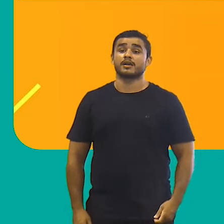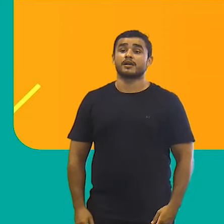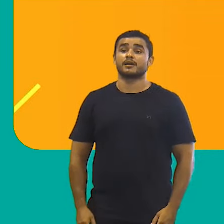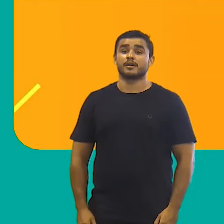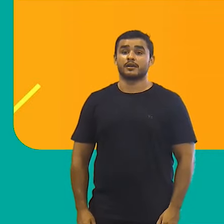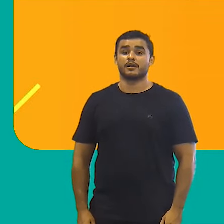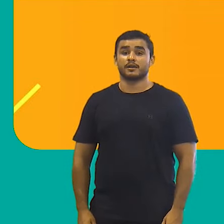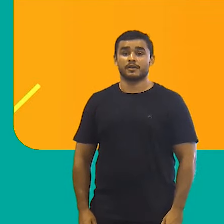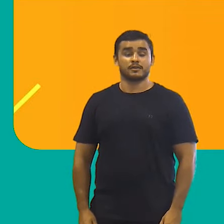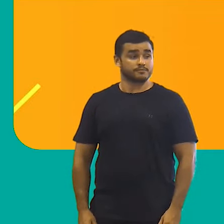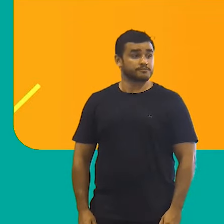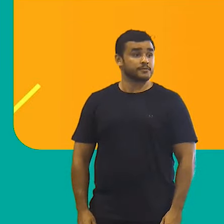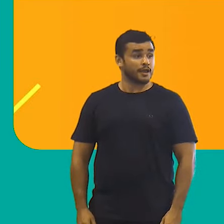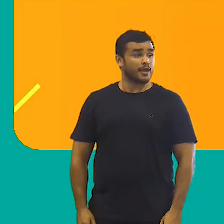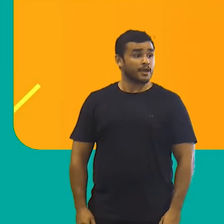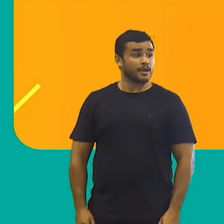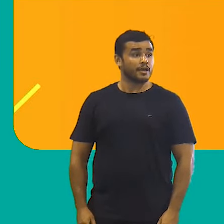2K.